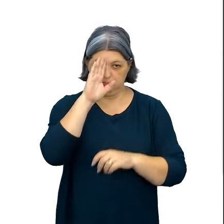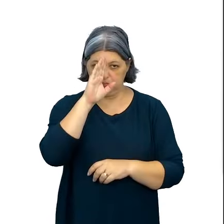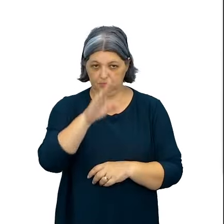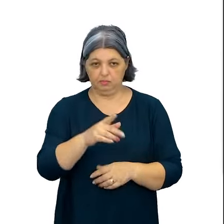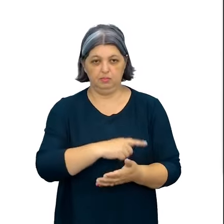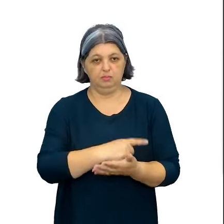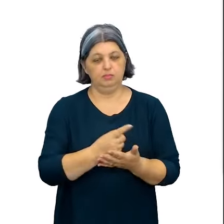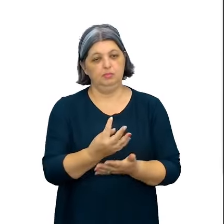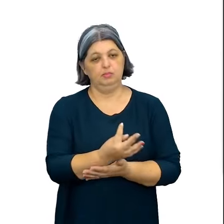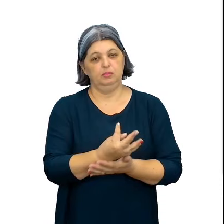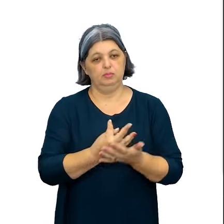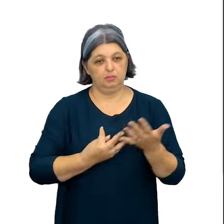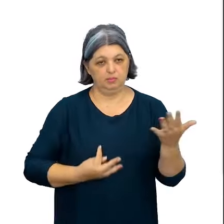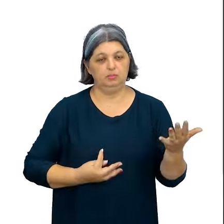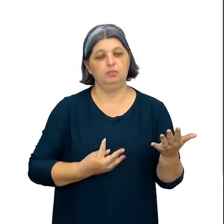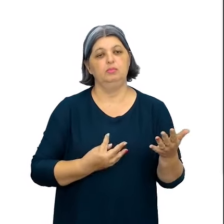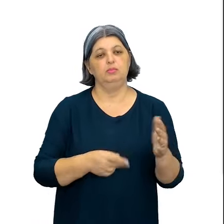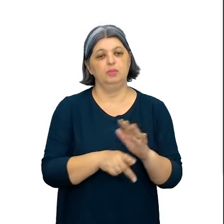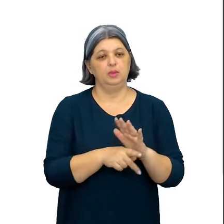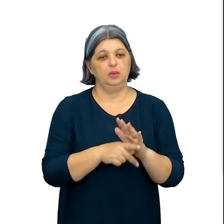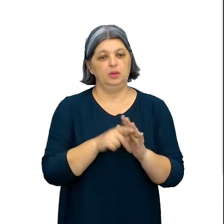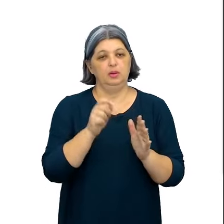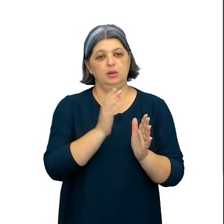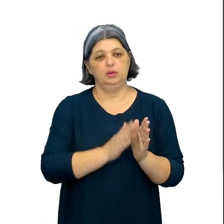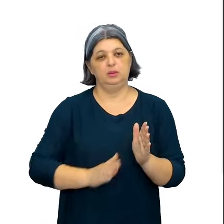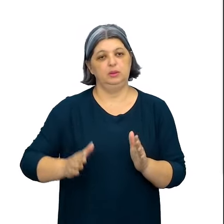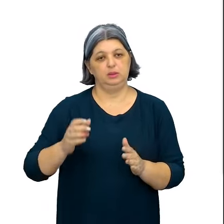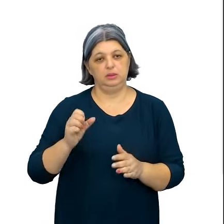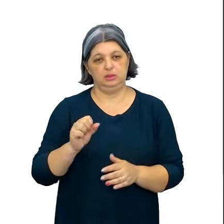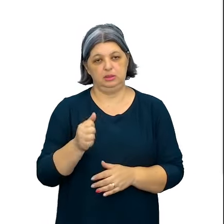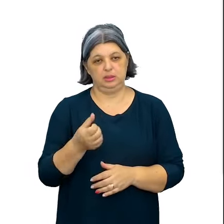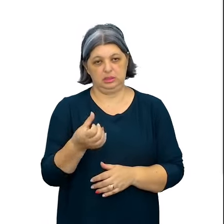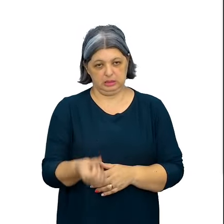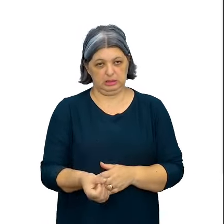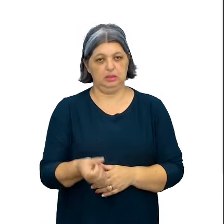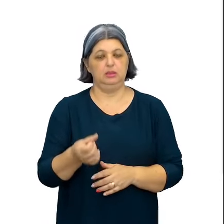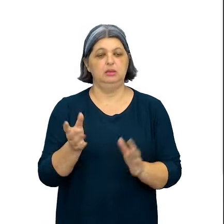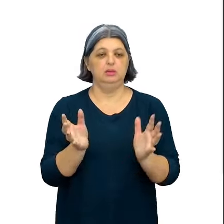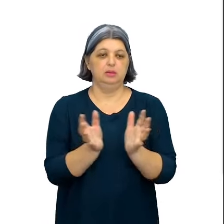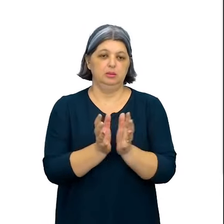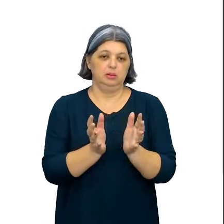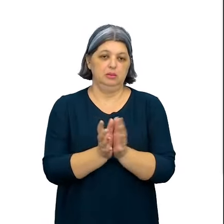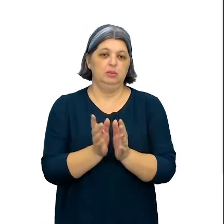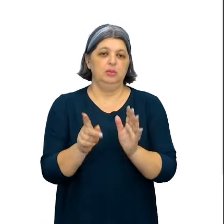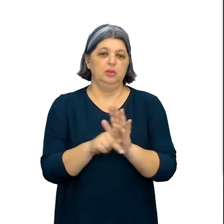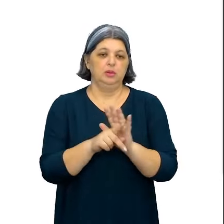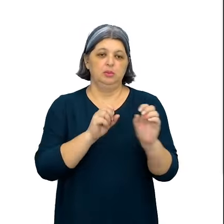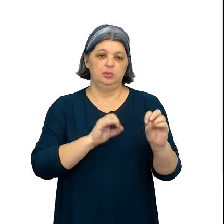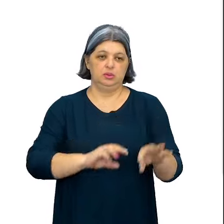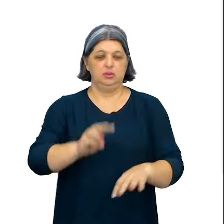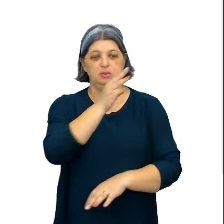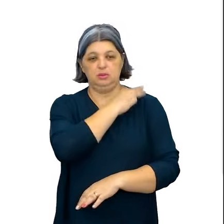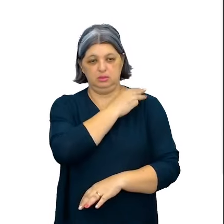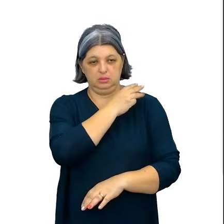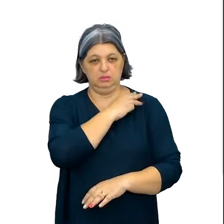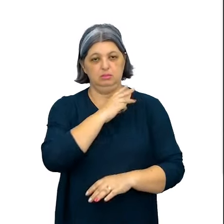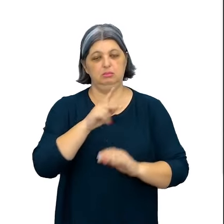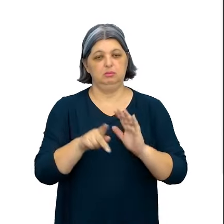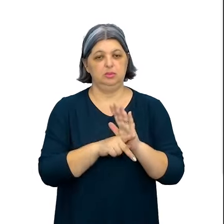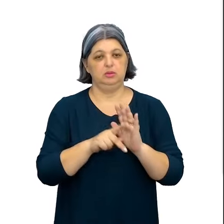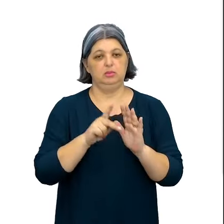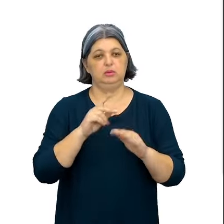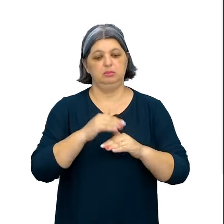gêneros textuais predominantes na sequência de atividade 6 dos anos finais do ensino fundamental e seus respectivos elementos constitutivos